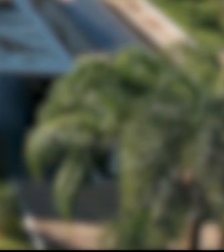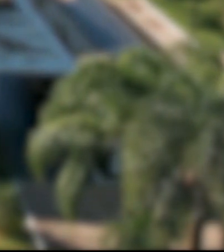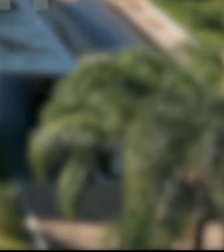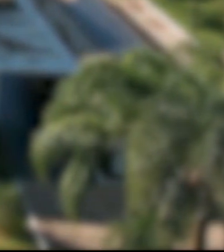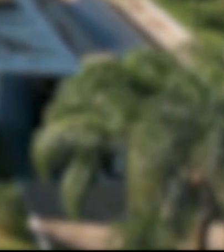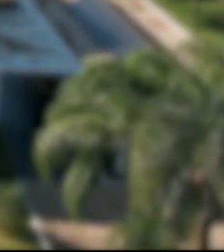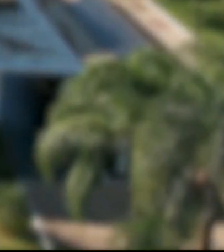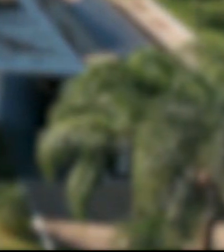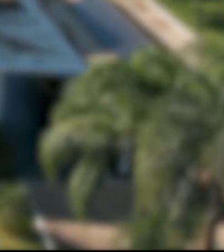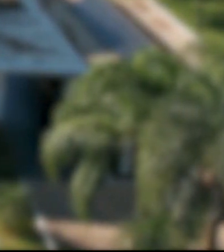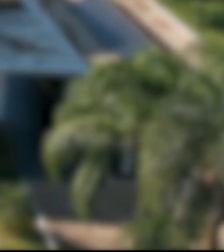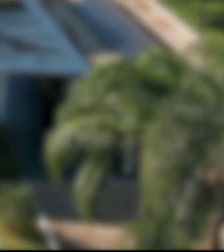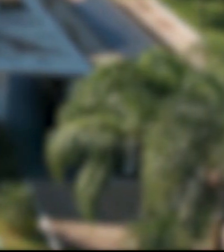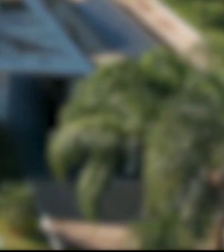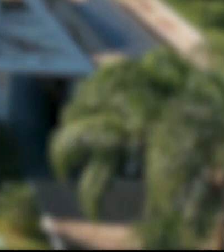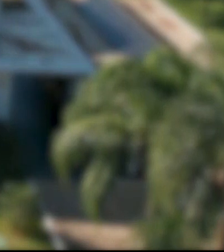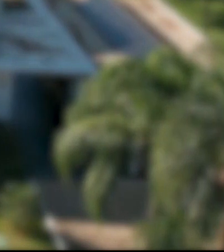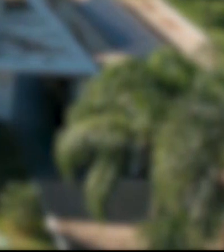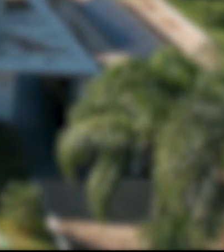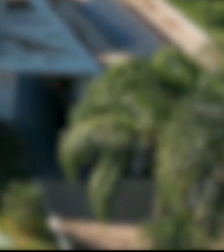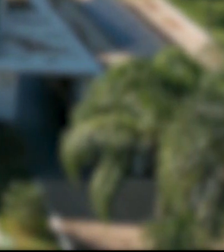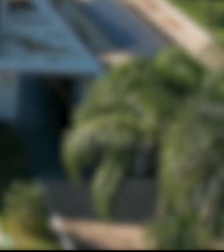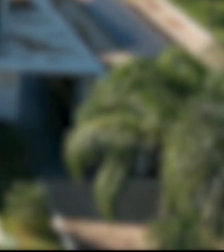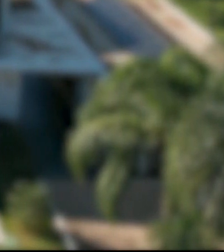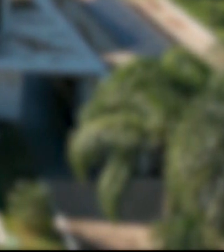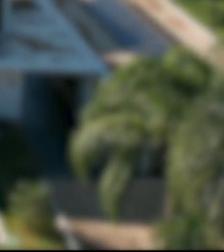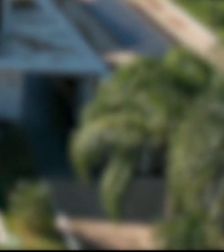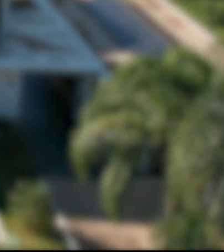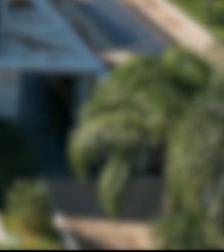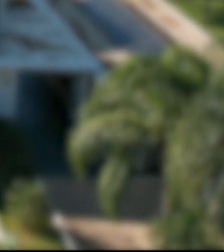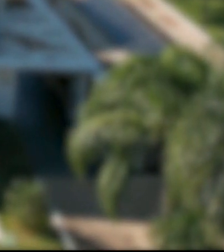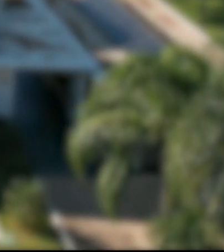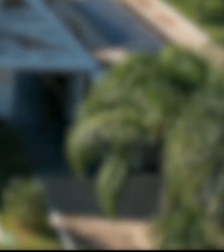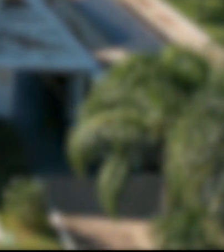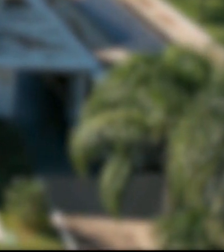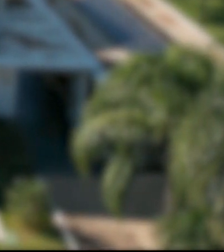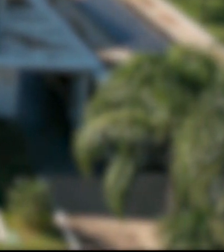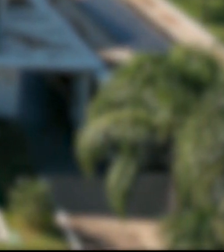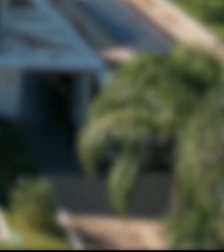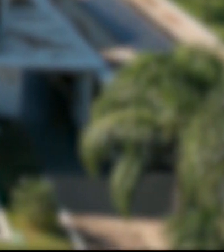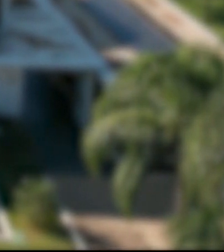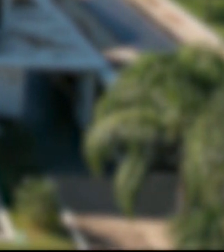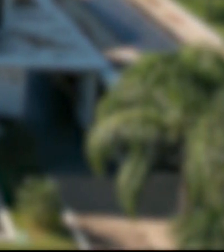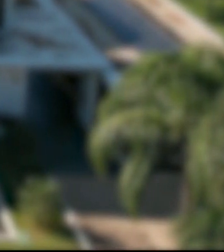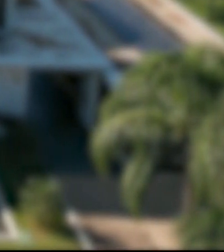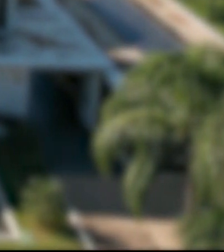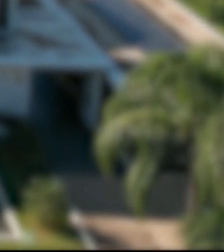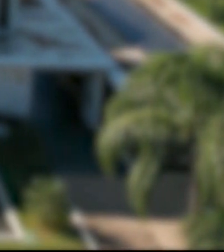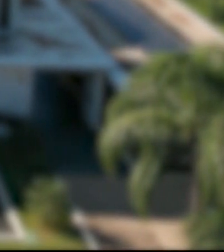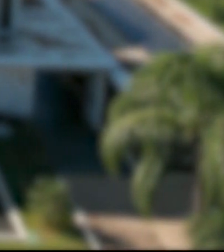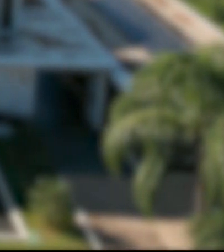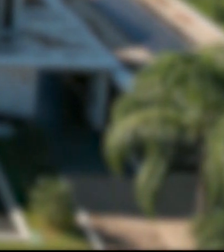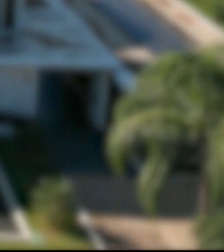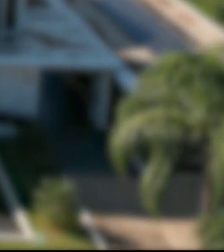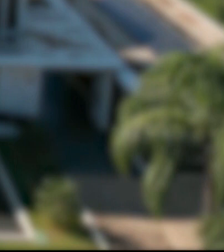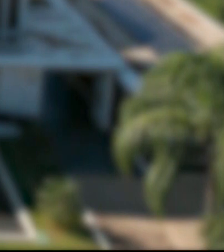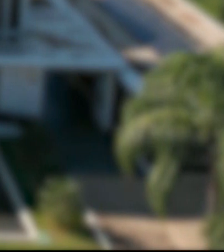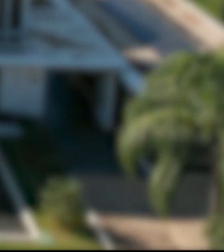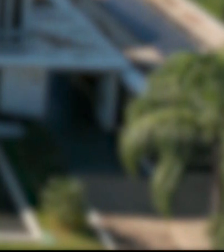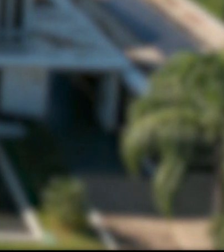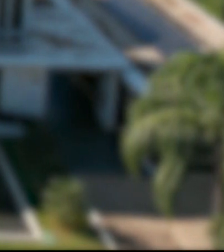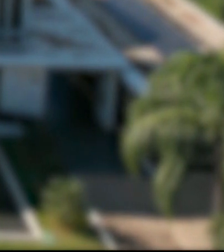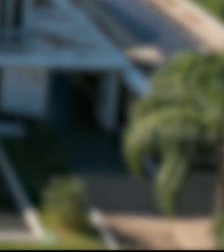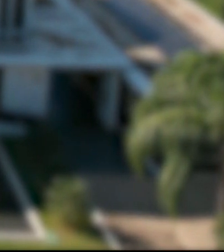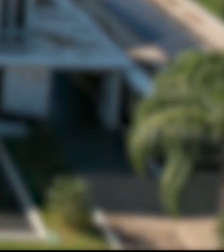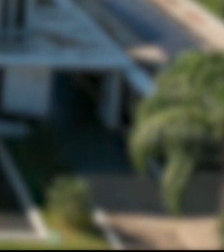pastor Francisco. Amados irmãos, a campanha de missões mundiais continua. Ainda estamos distantes do